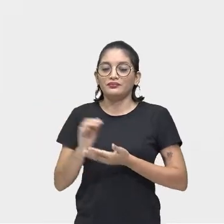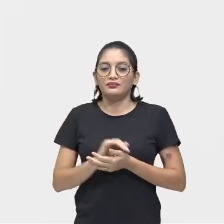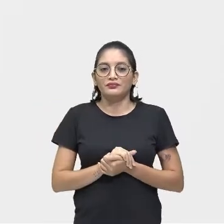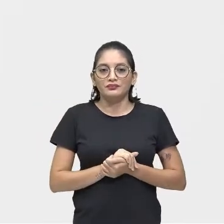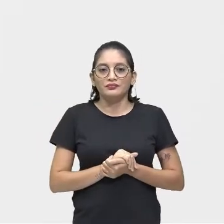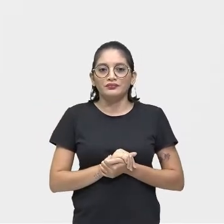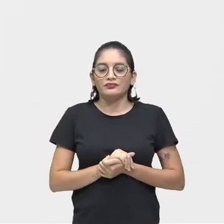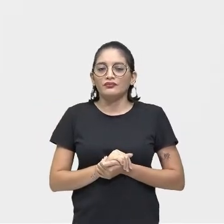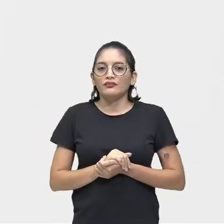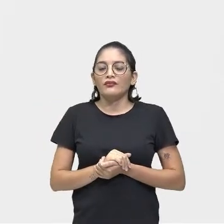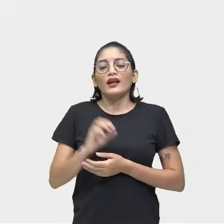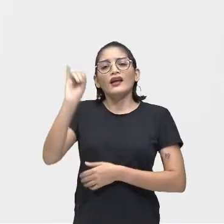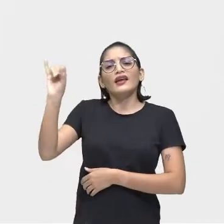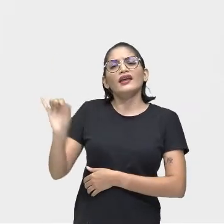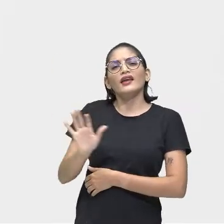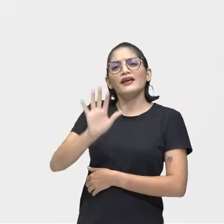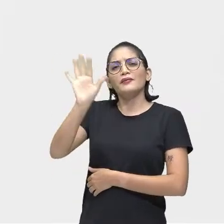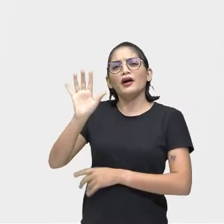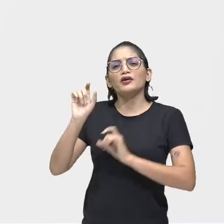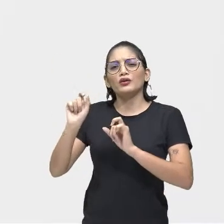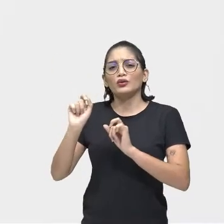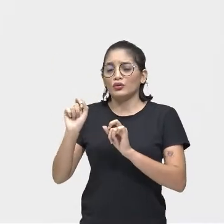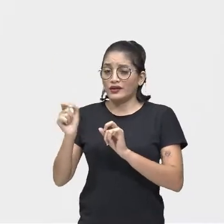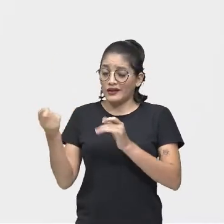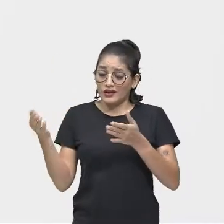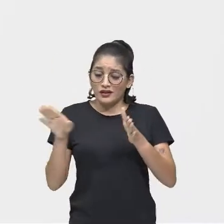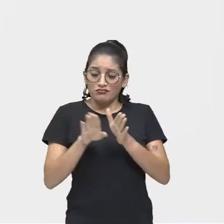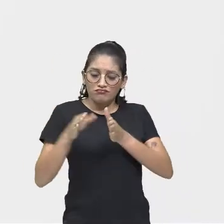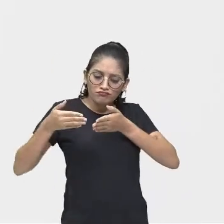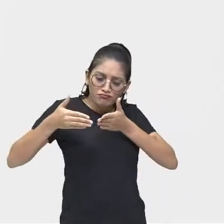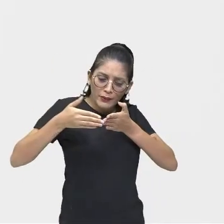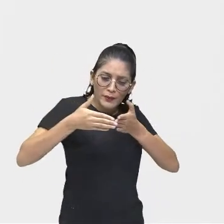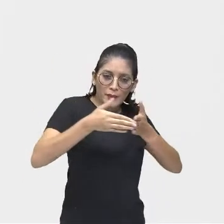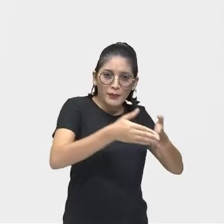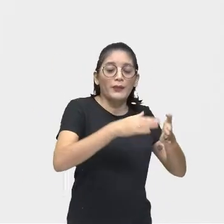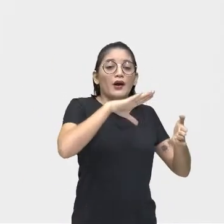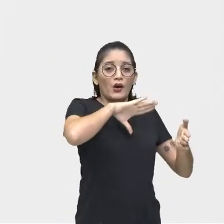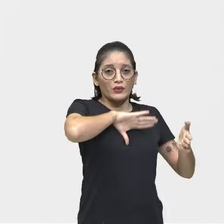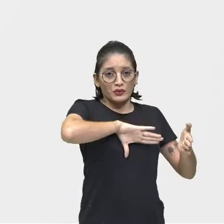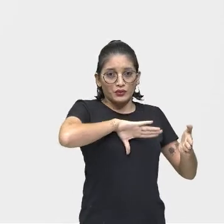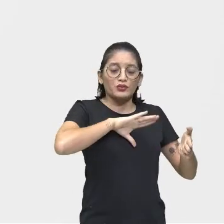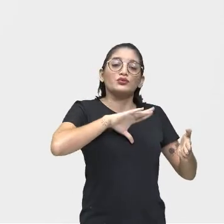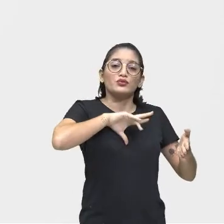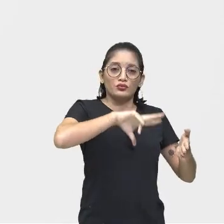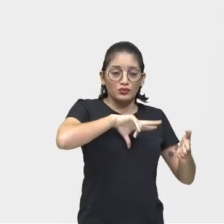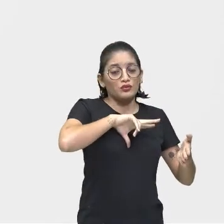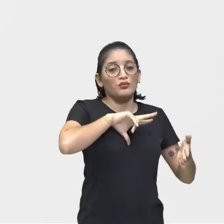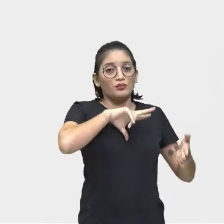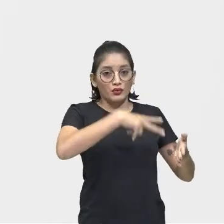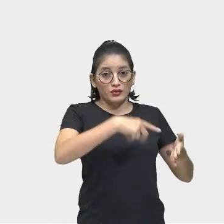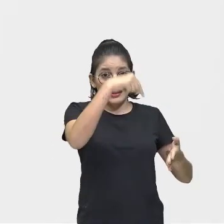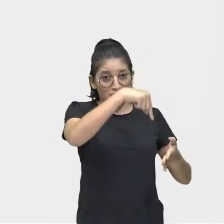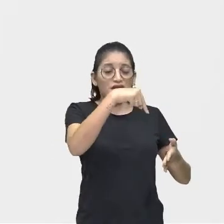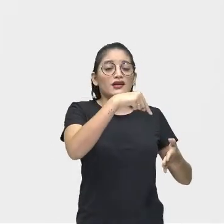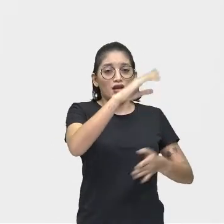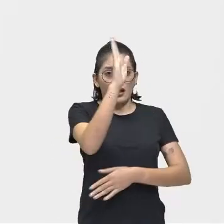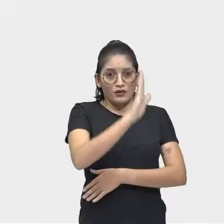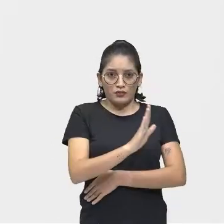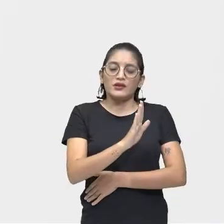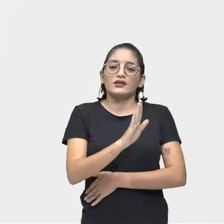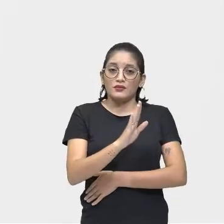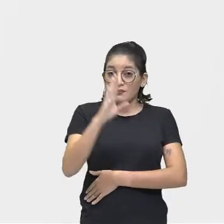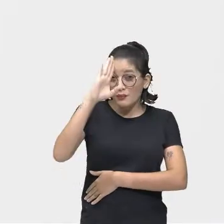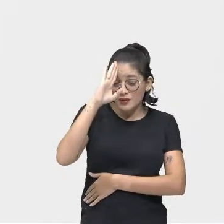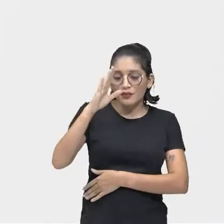uma ilustração do que viria a ser a chegada dos portugueses no Brasil, precisamente ali no território do Rio